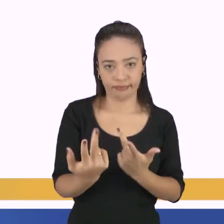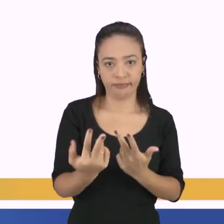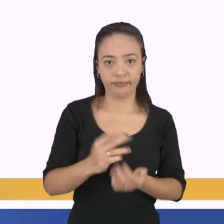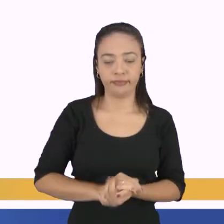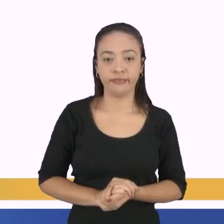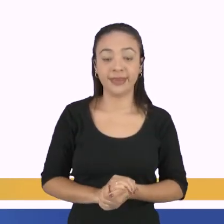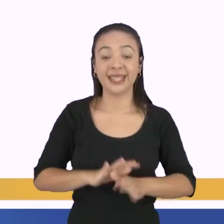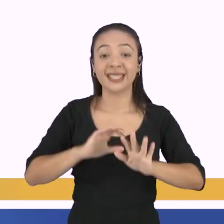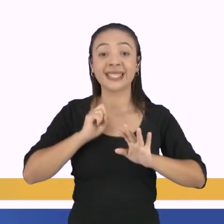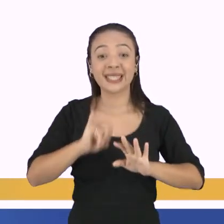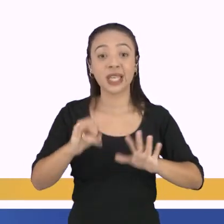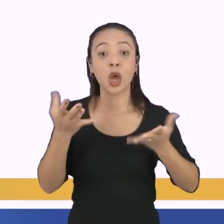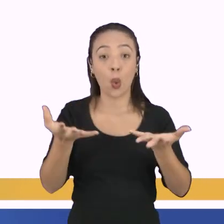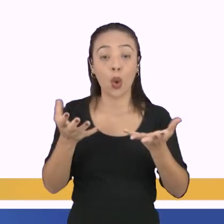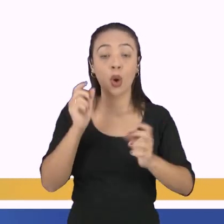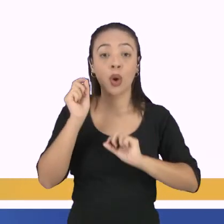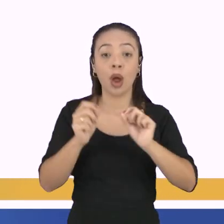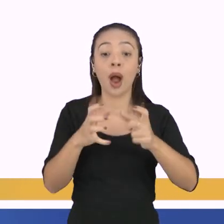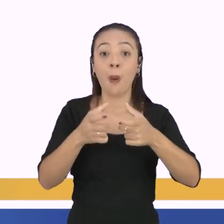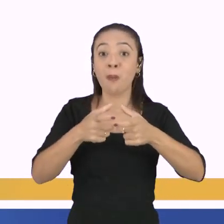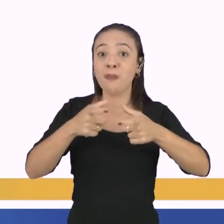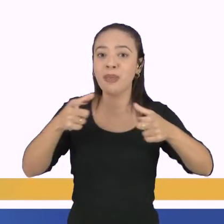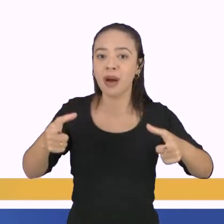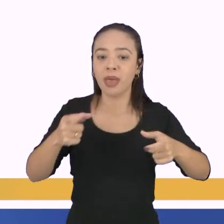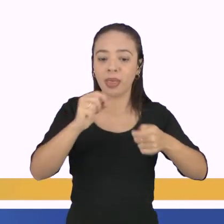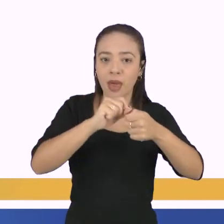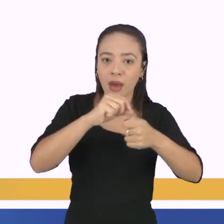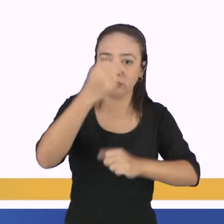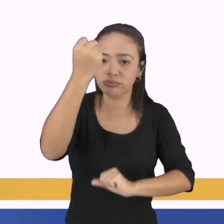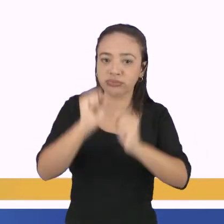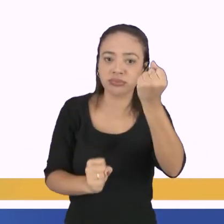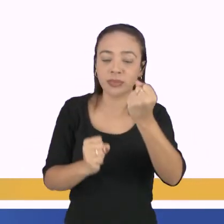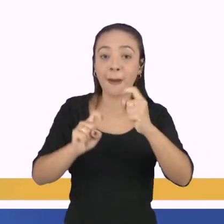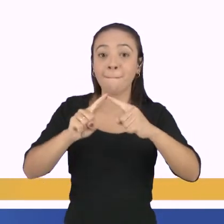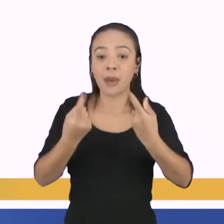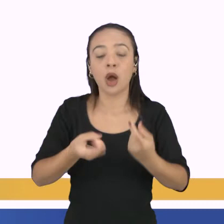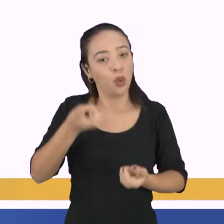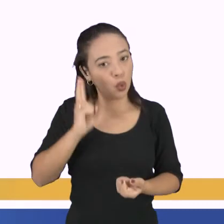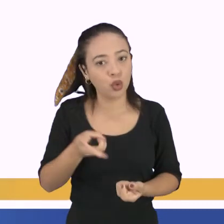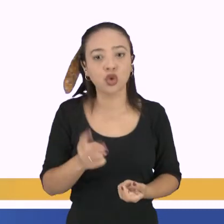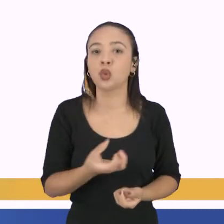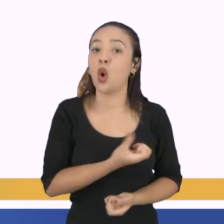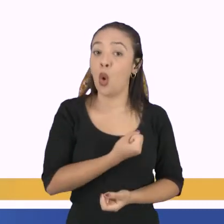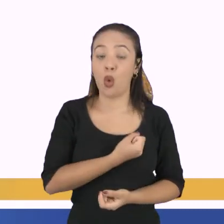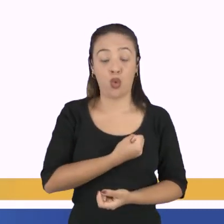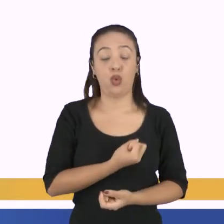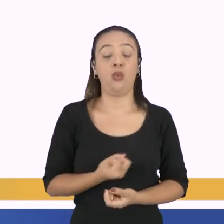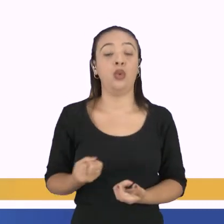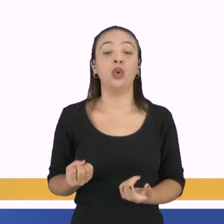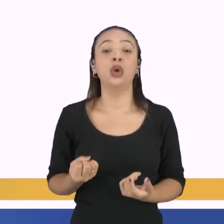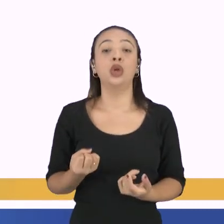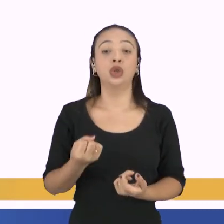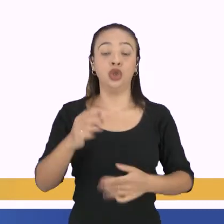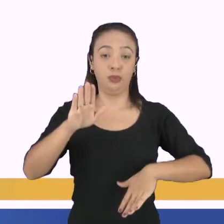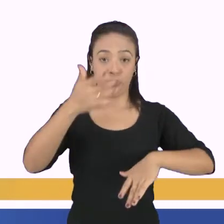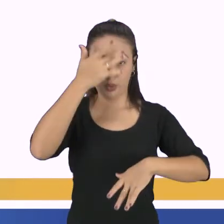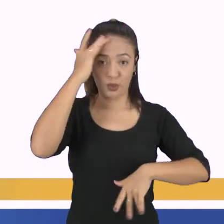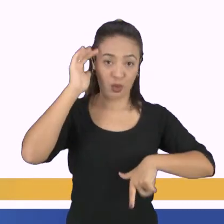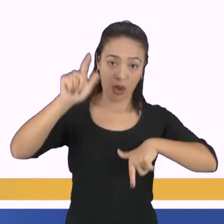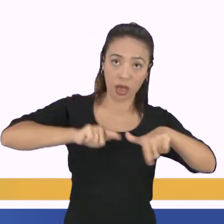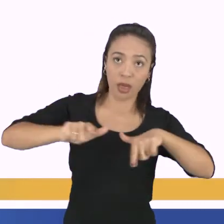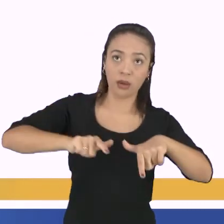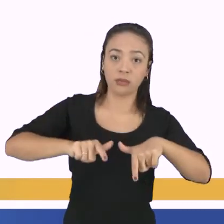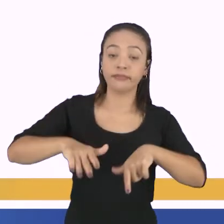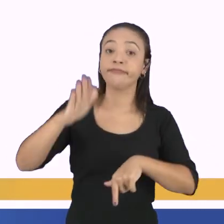quero aumentar a produção e eu vou manter constante a quantidade de funcionários, você deve intuir que o tempo de